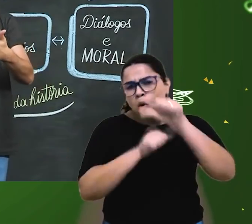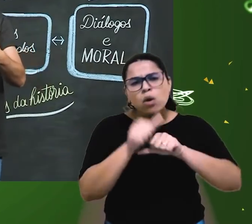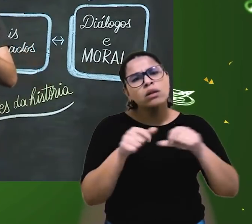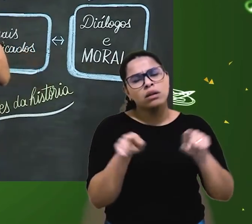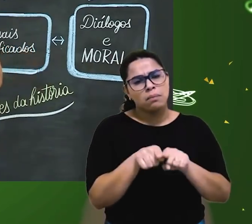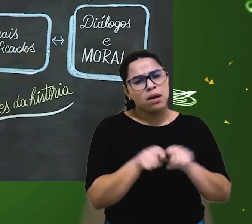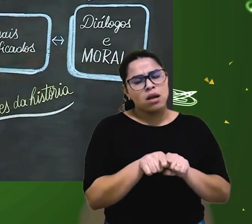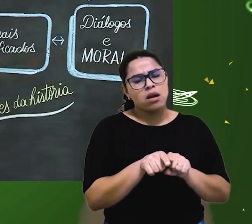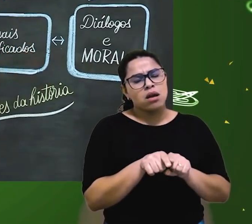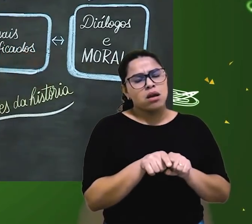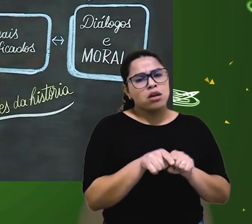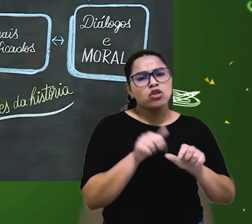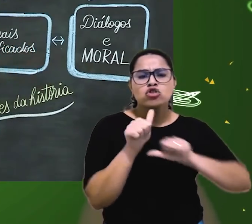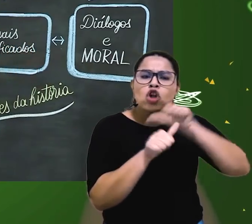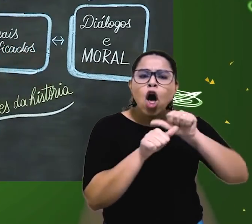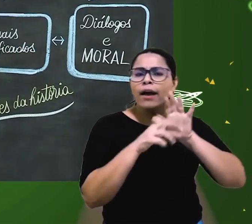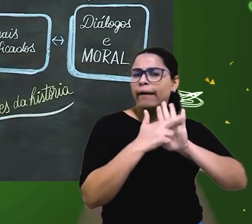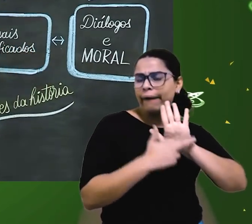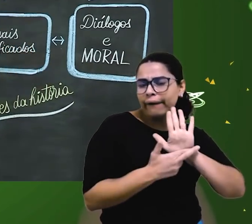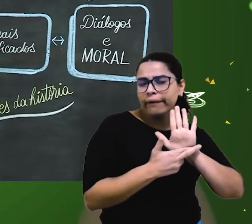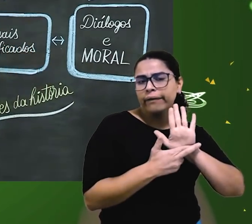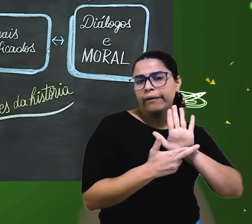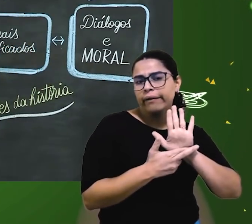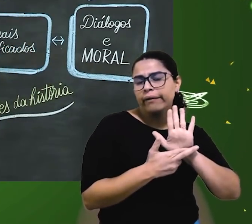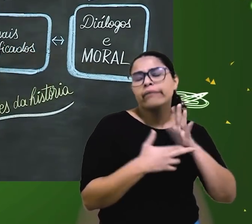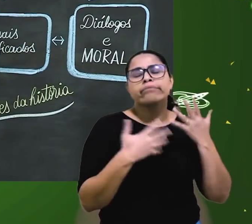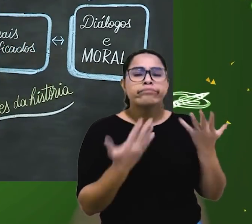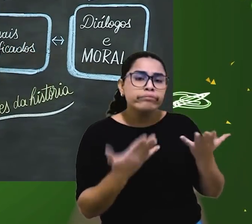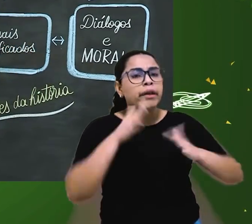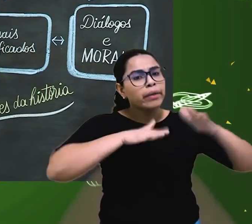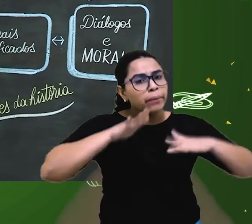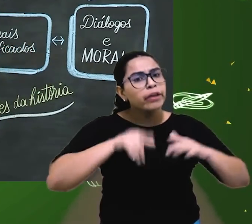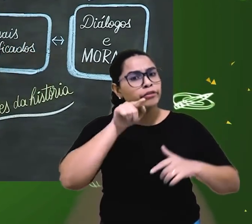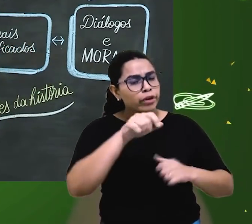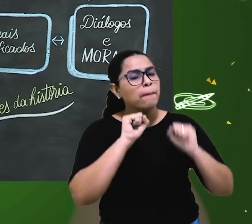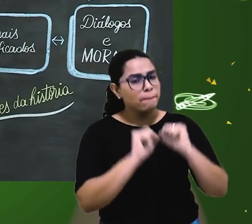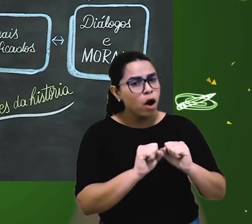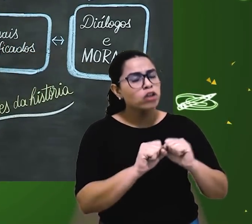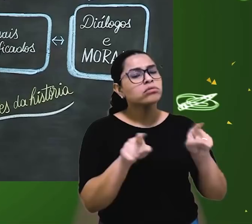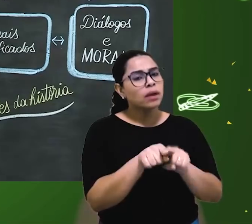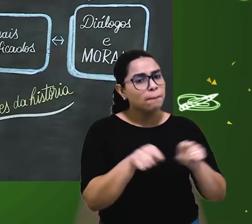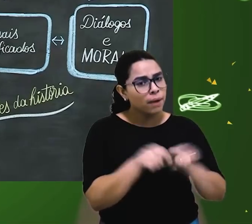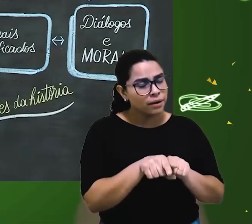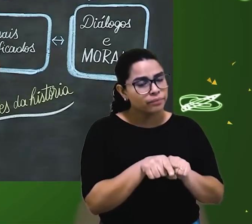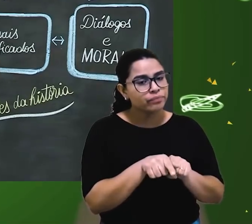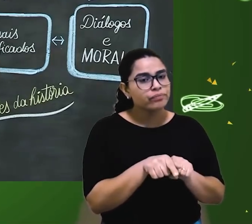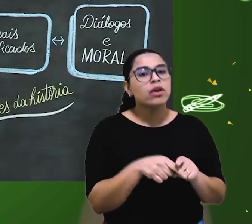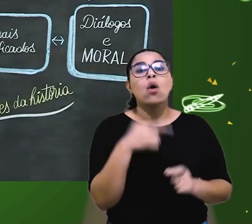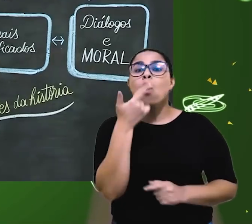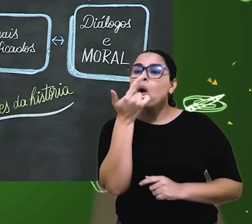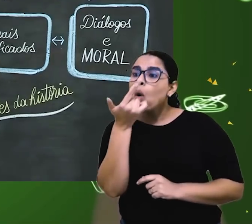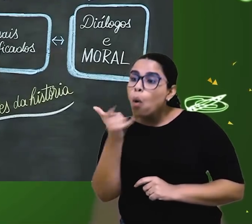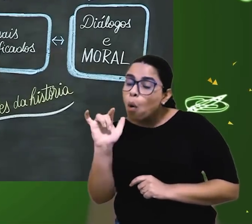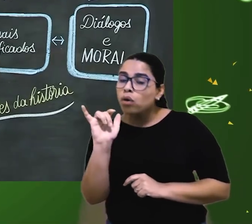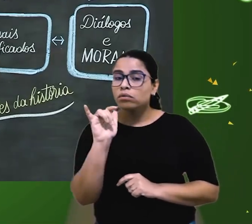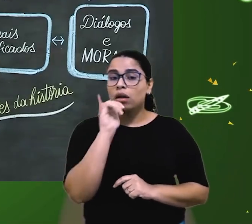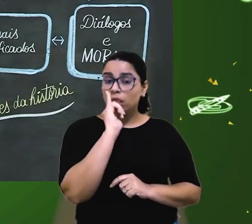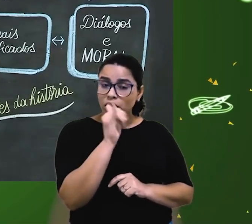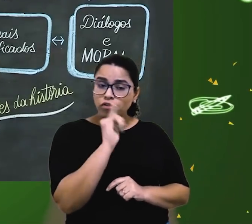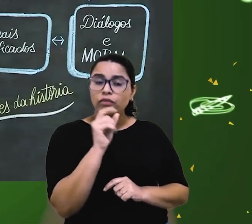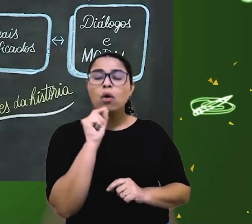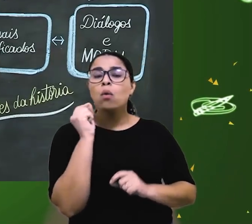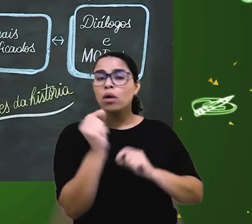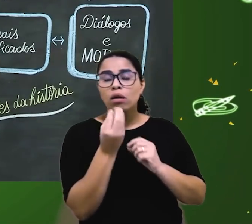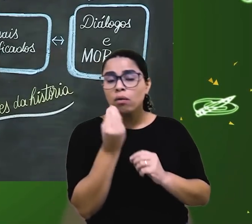a imprevisibilidade do desfecho. Um outro gênero narrativo muito comum que a gente aprende na escola e se depara em diversos suportes,